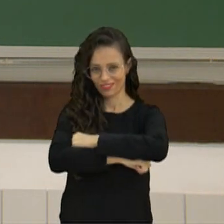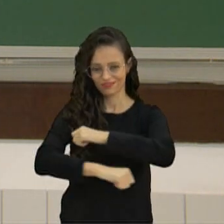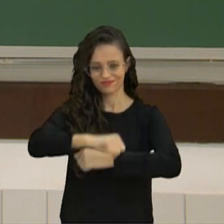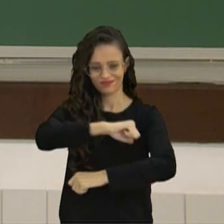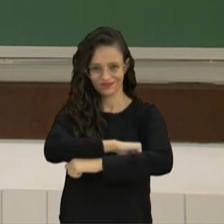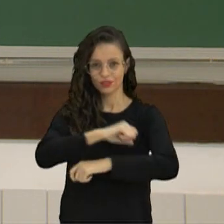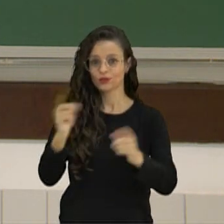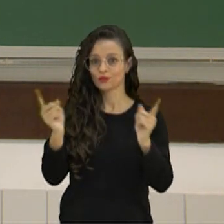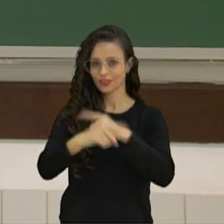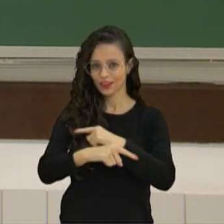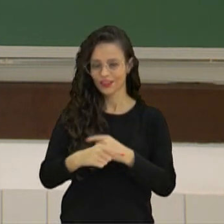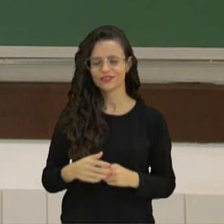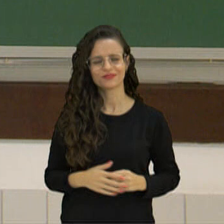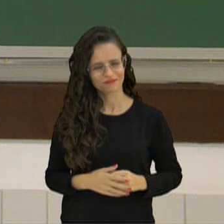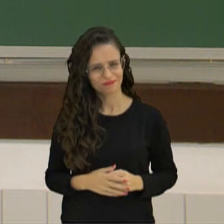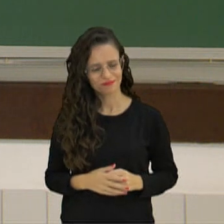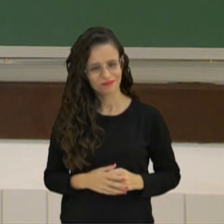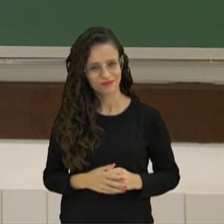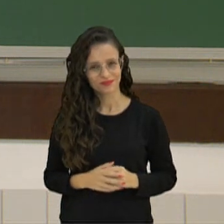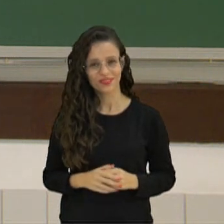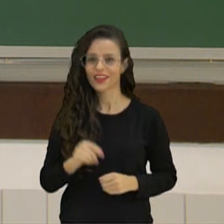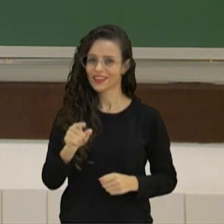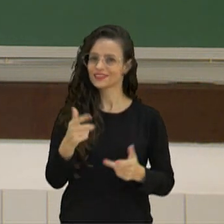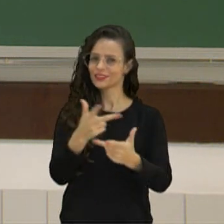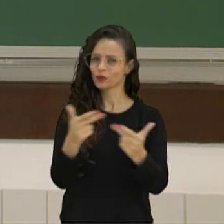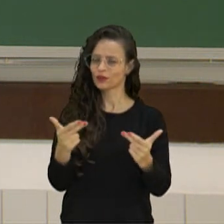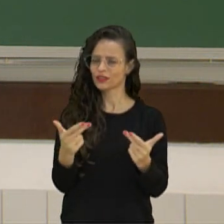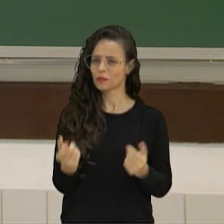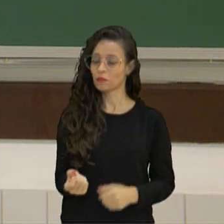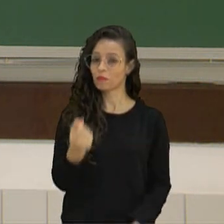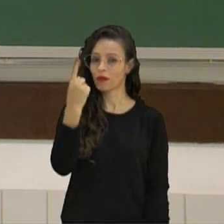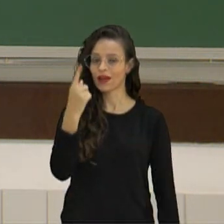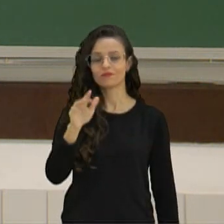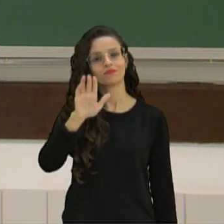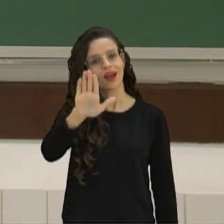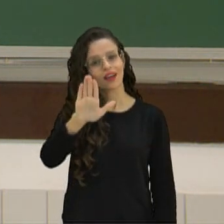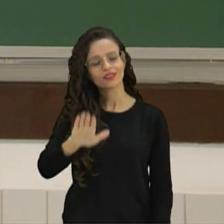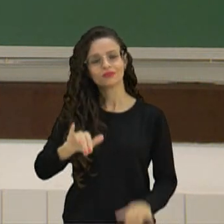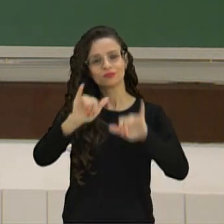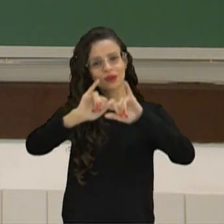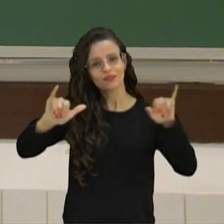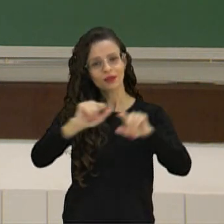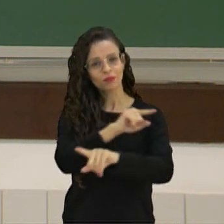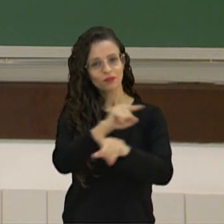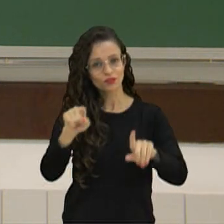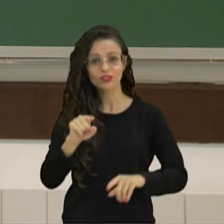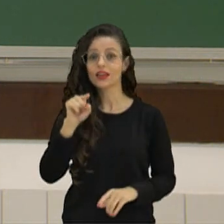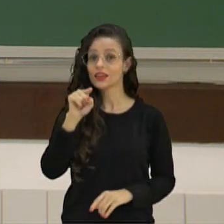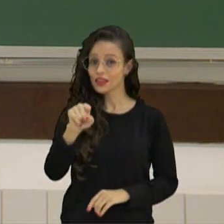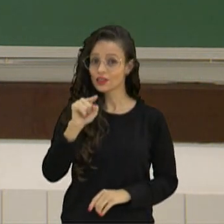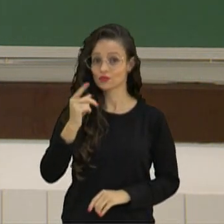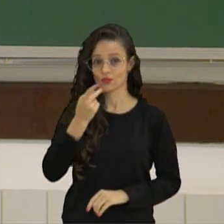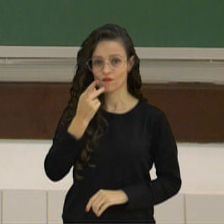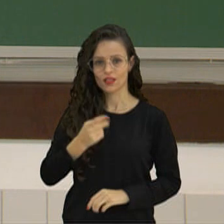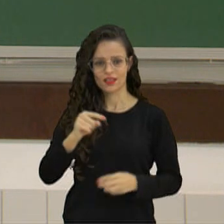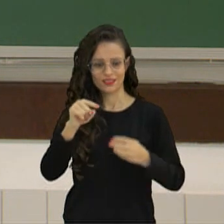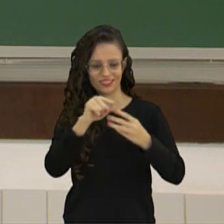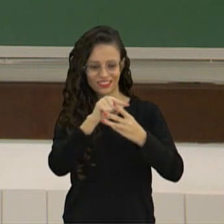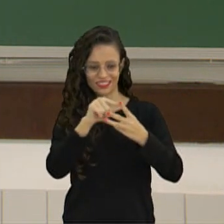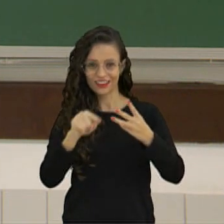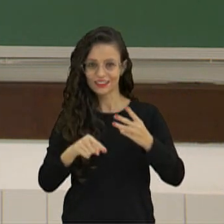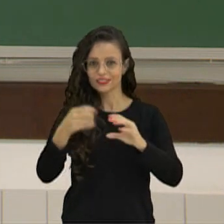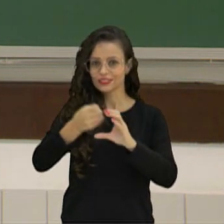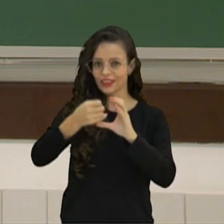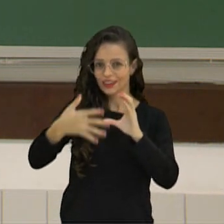esquerdo. Sabe, são coisas banais, mas para dizer para vocês que isso que eu falei agora, essas três